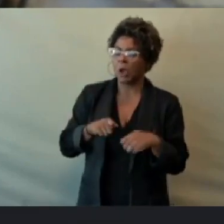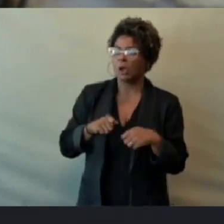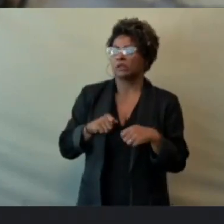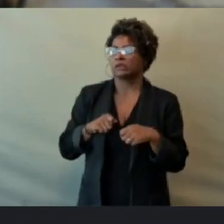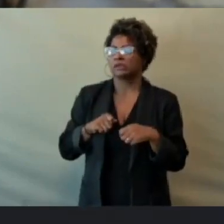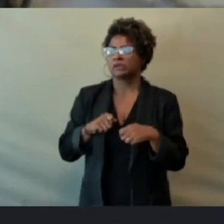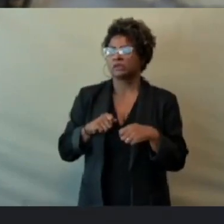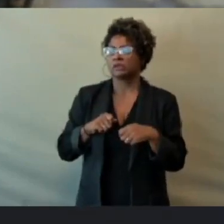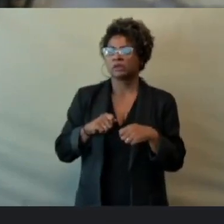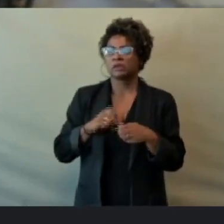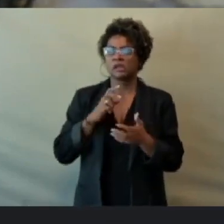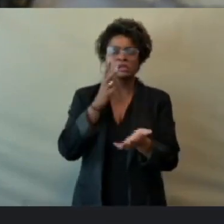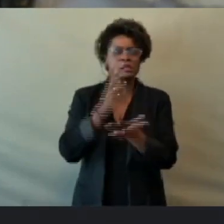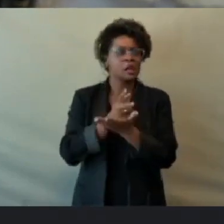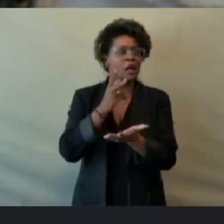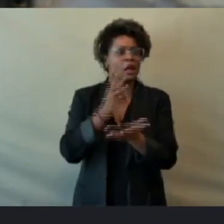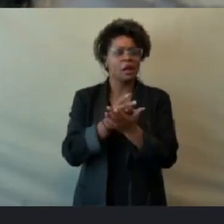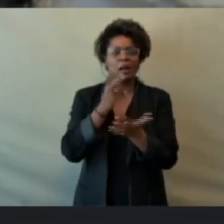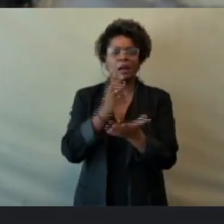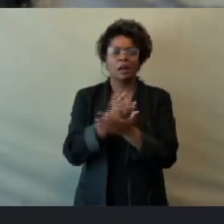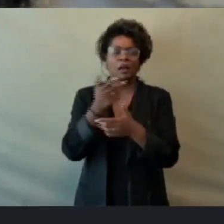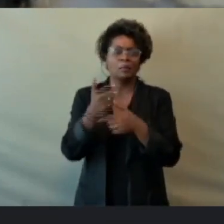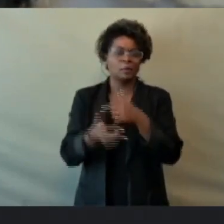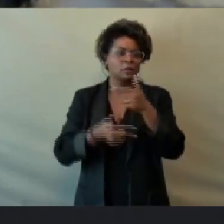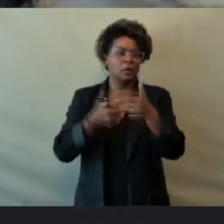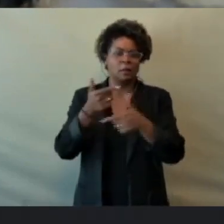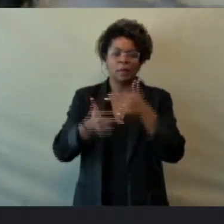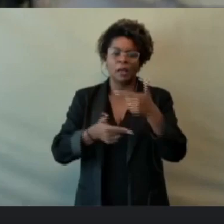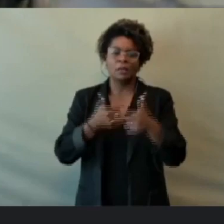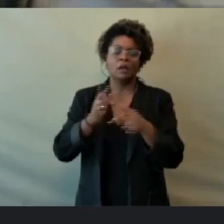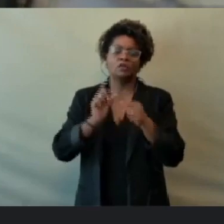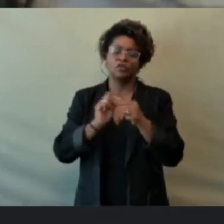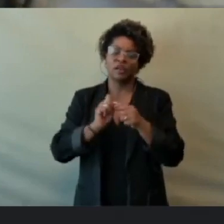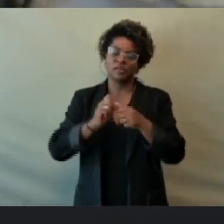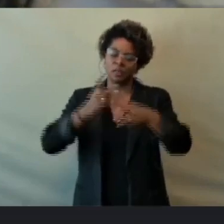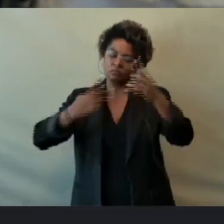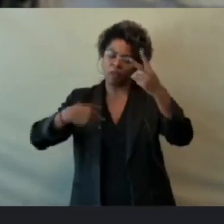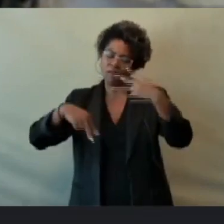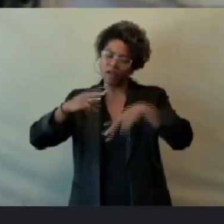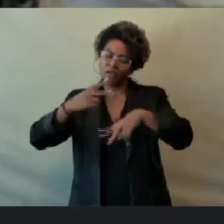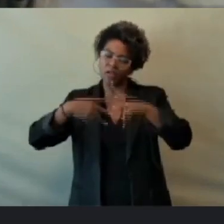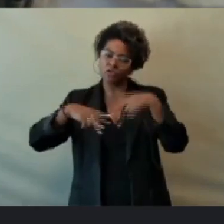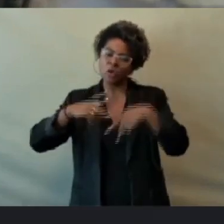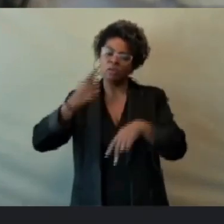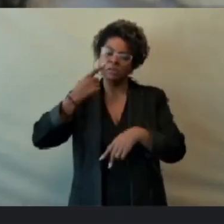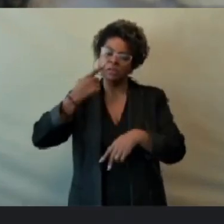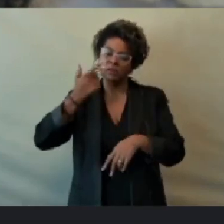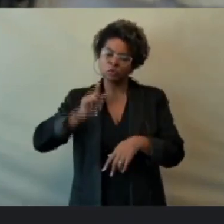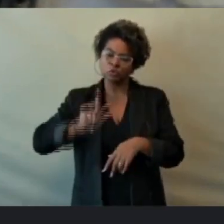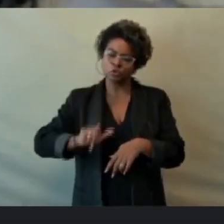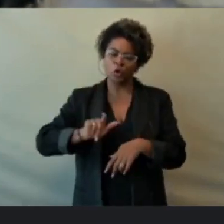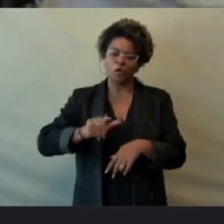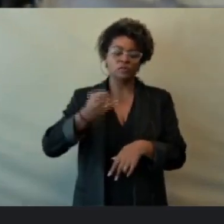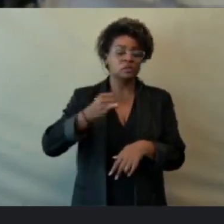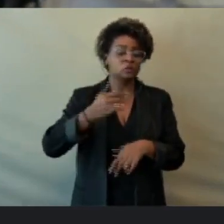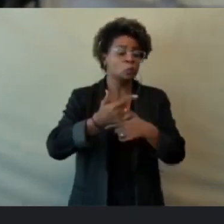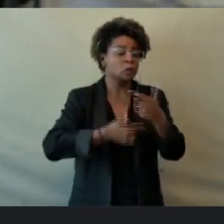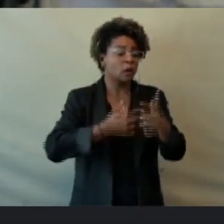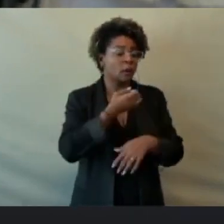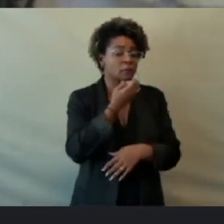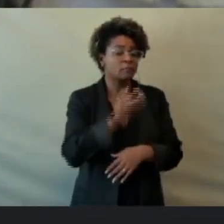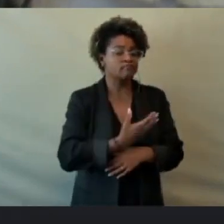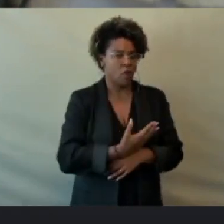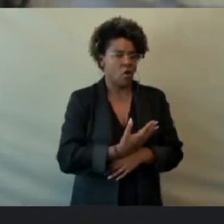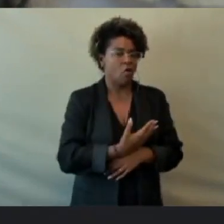no formato de avaliação e reavaliação dos nossos serviços e apostar muito naquilo que a gente vê os resultados